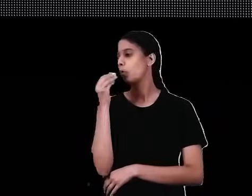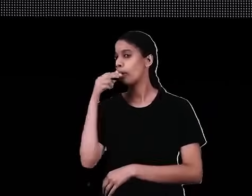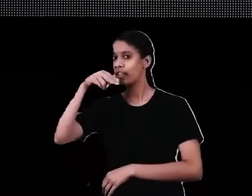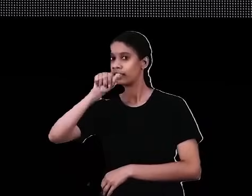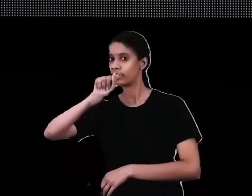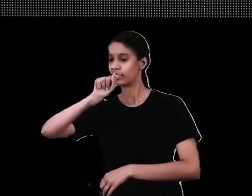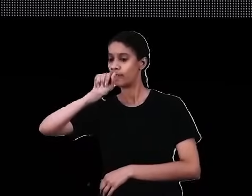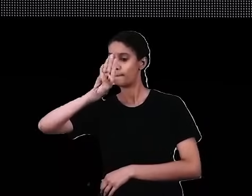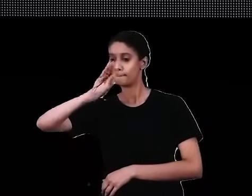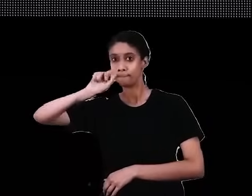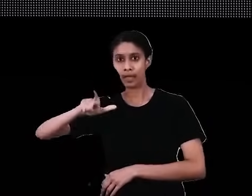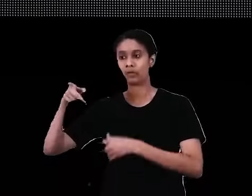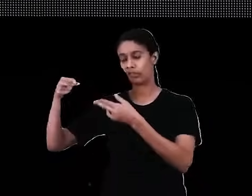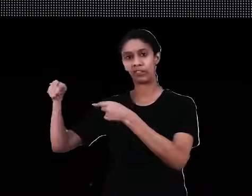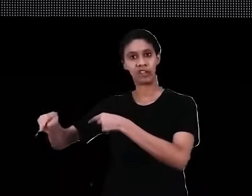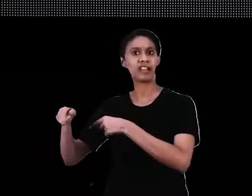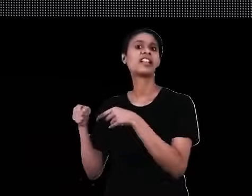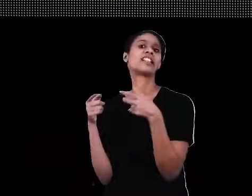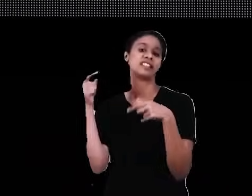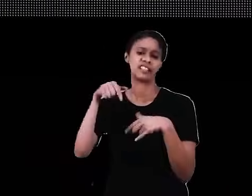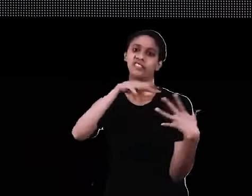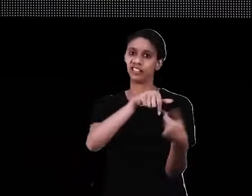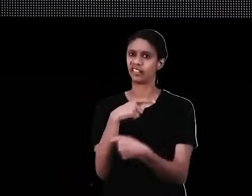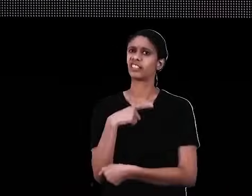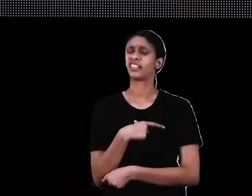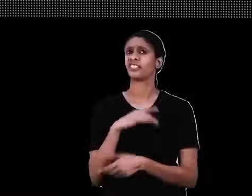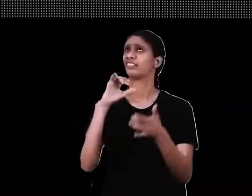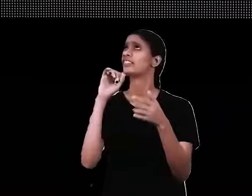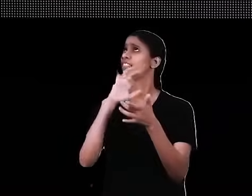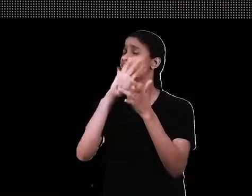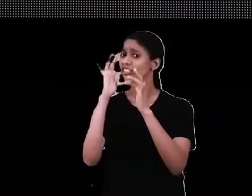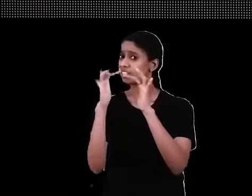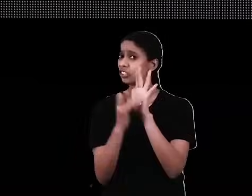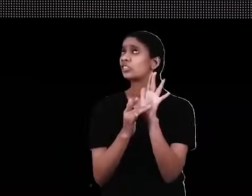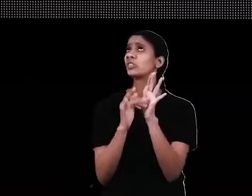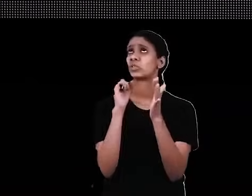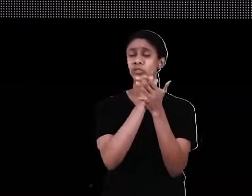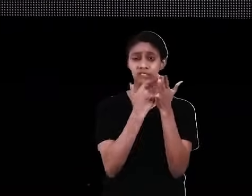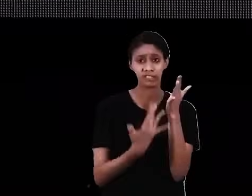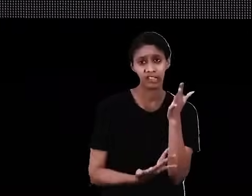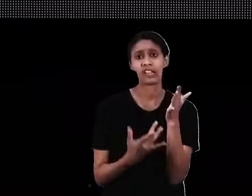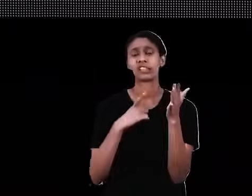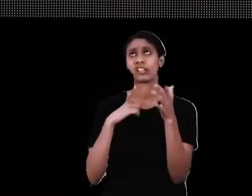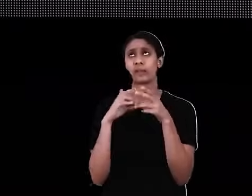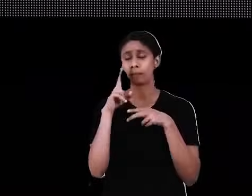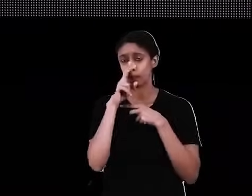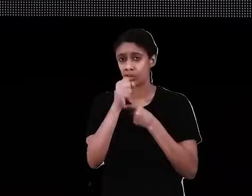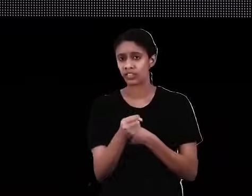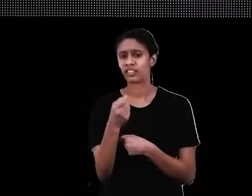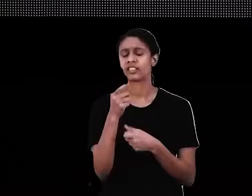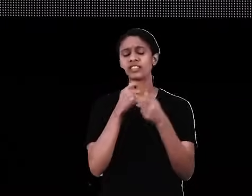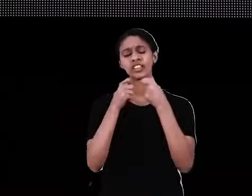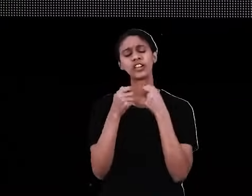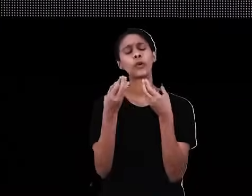muito Nabal na terra, gente. Sangue de Jesus tem poder. Não tem muito na mão. Eu fico imaginando, se a gente fosse entrevistar a Abigail e dissesse assim, como é